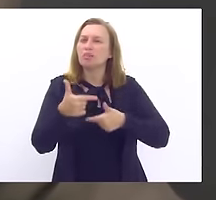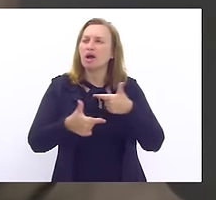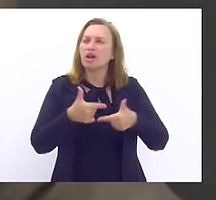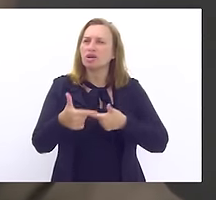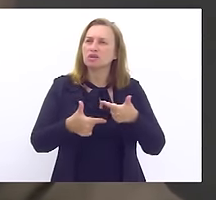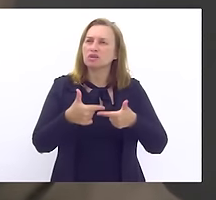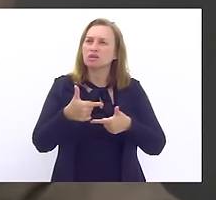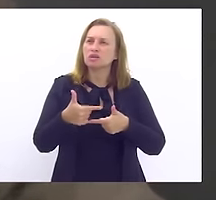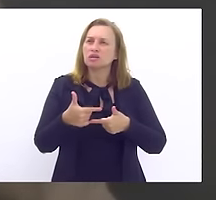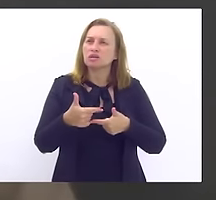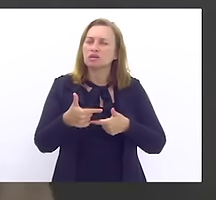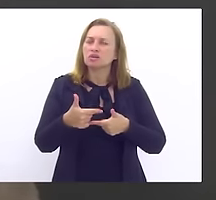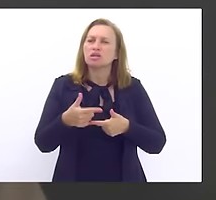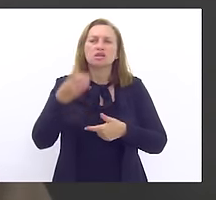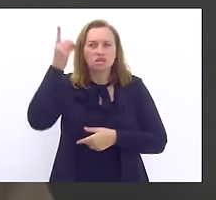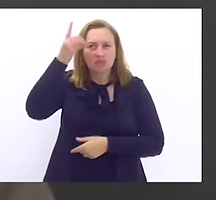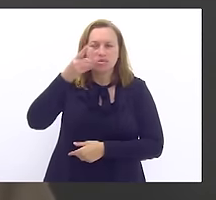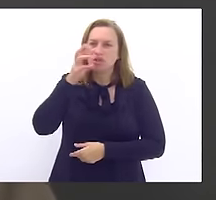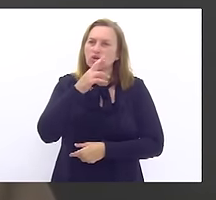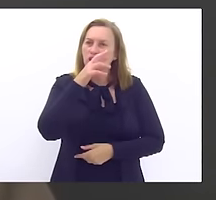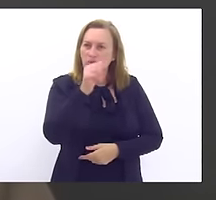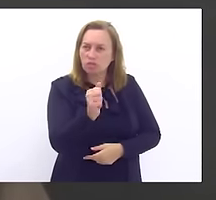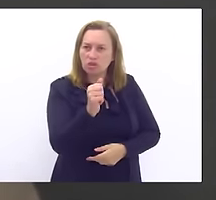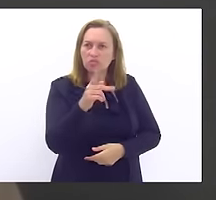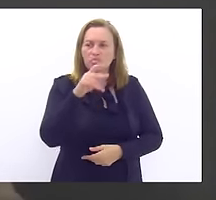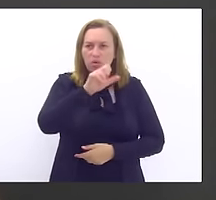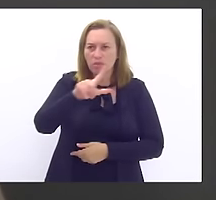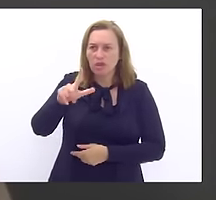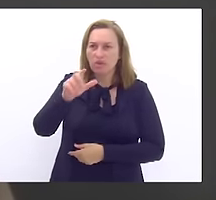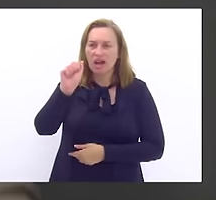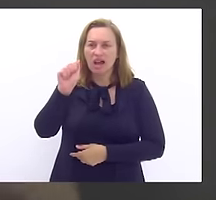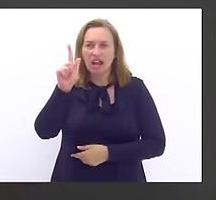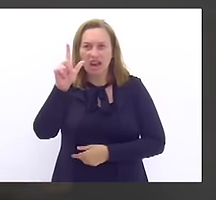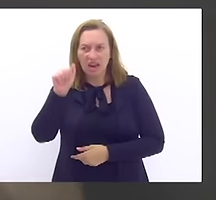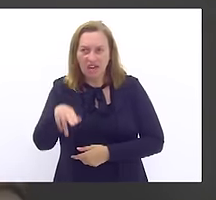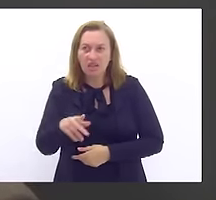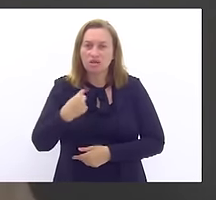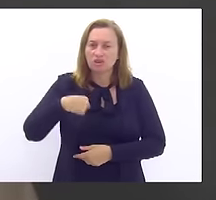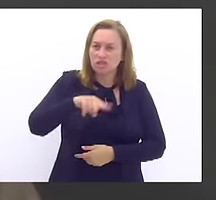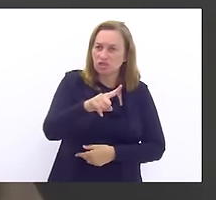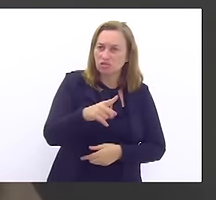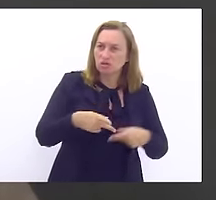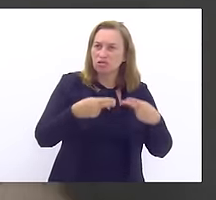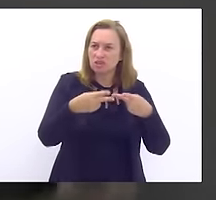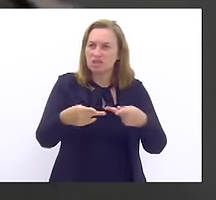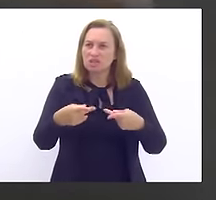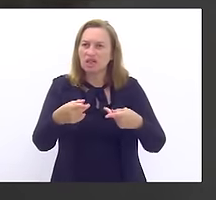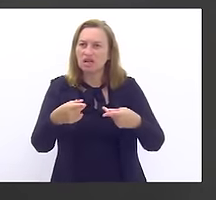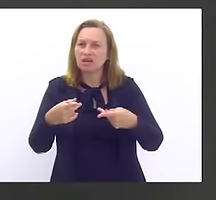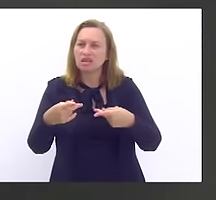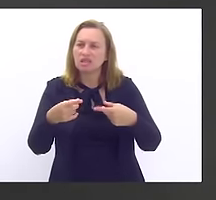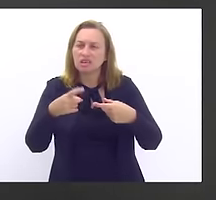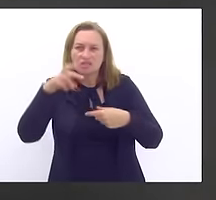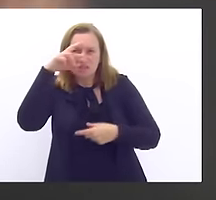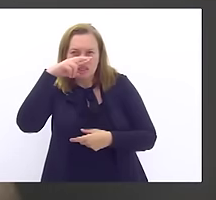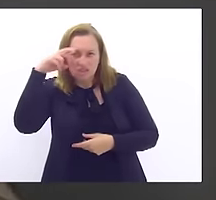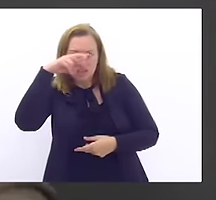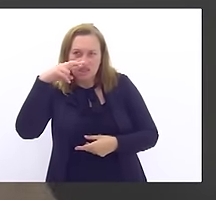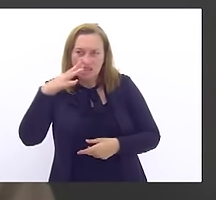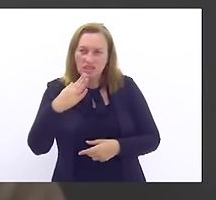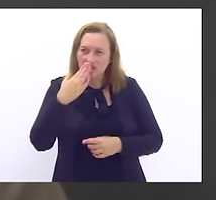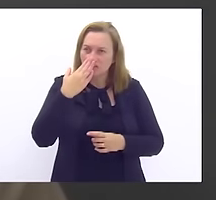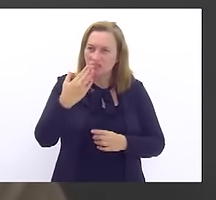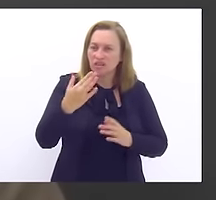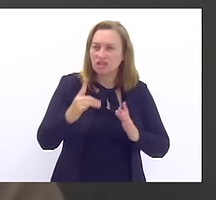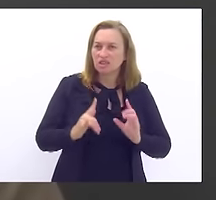o deputado Amorim Deputado ela Lopes Aonde eles foram fazer uma fiscalização em frente à